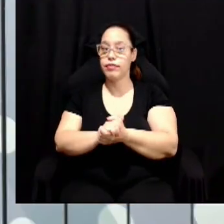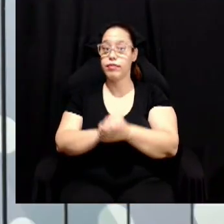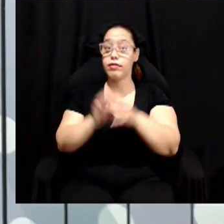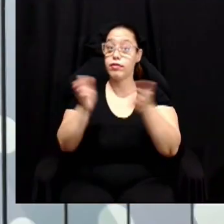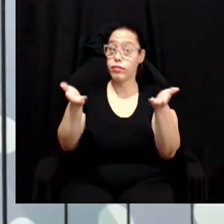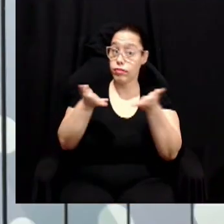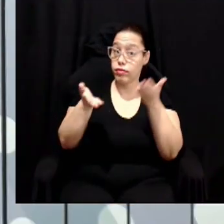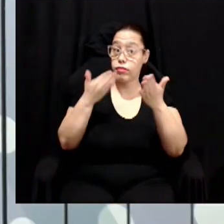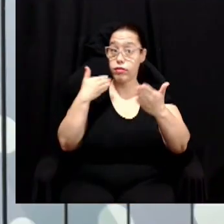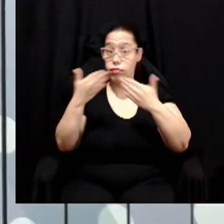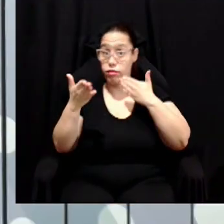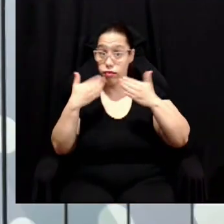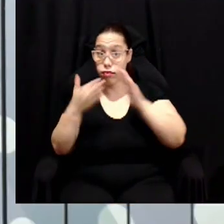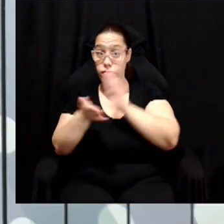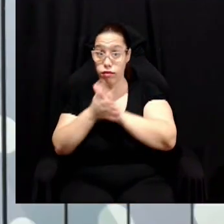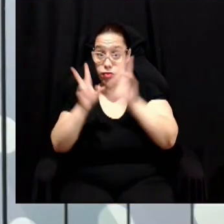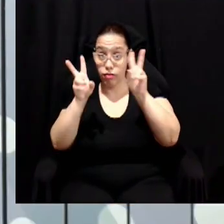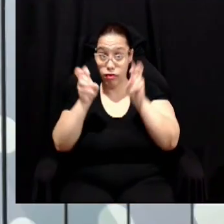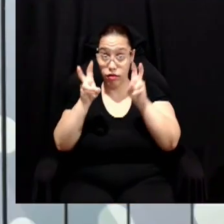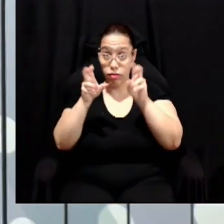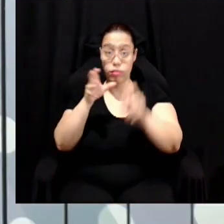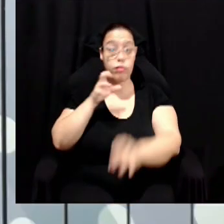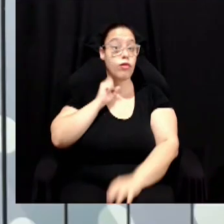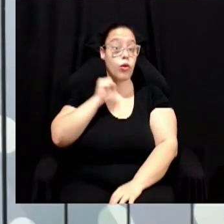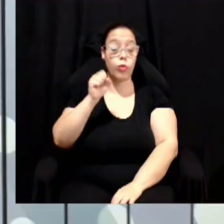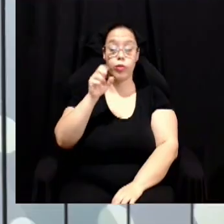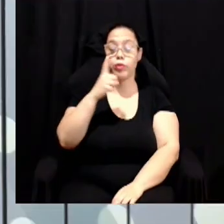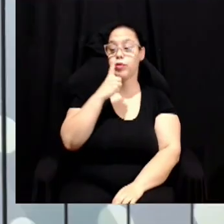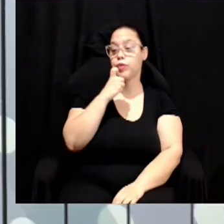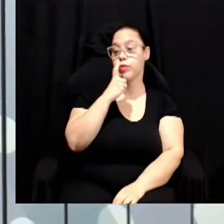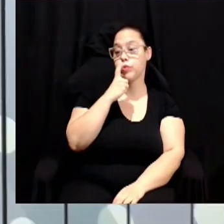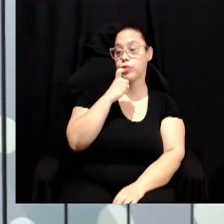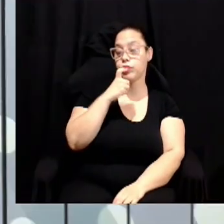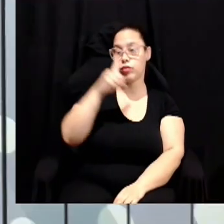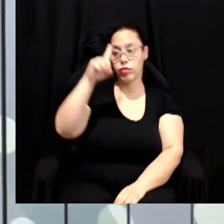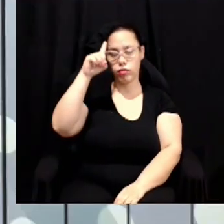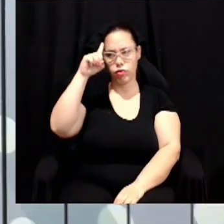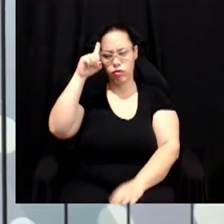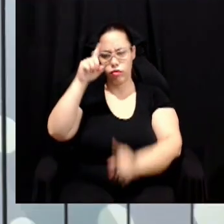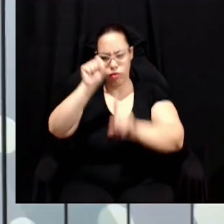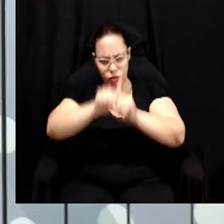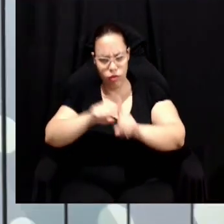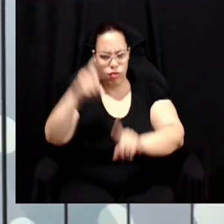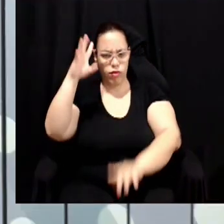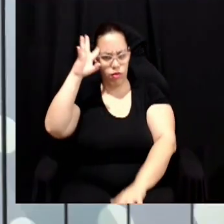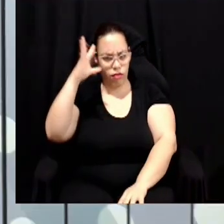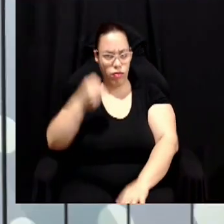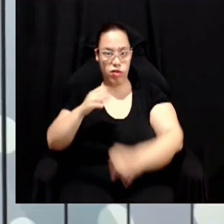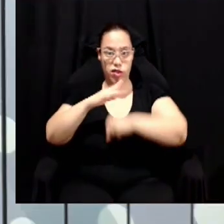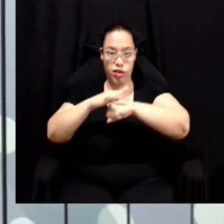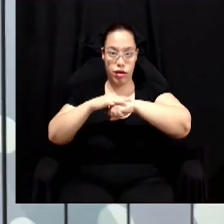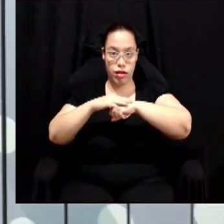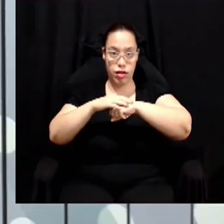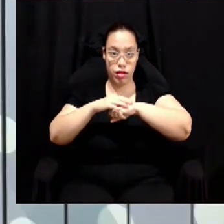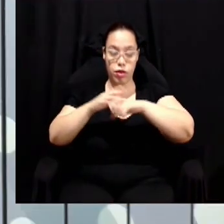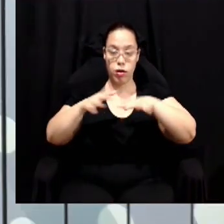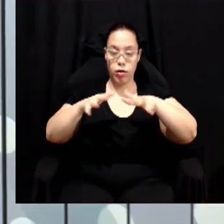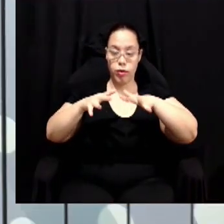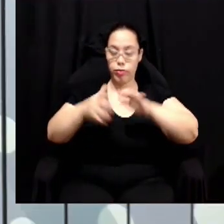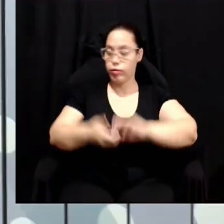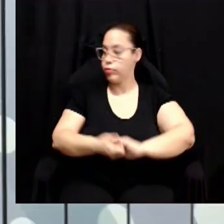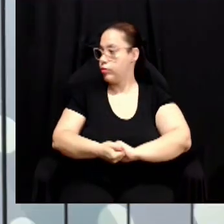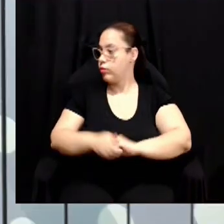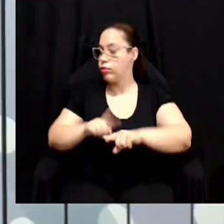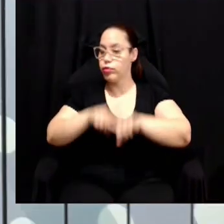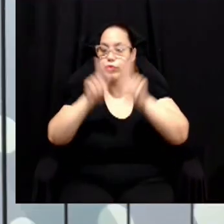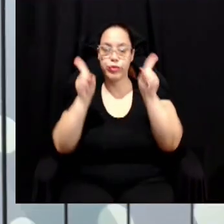vamos falar sobre o Abril Vermelho, o mês de conscientização sobre a doença de Parkinson. Mas antes eu tenho